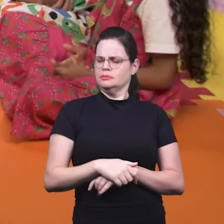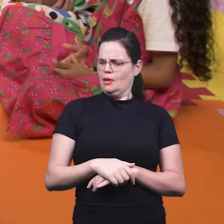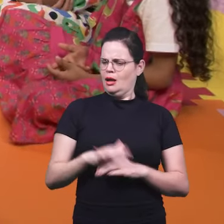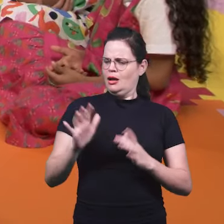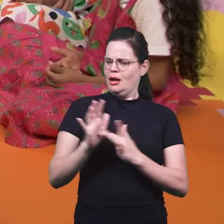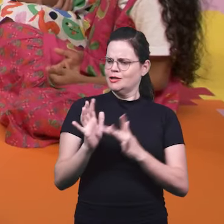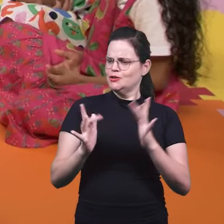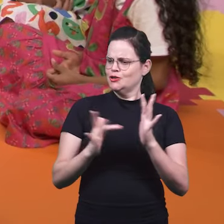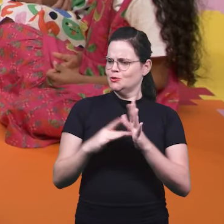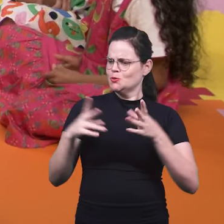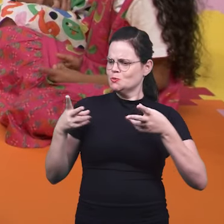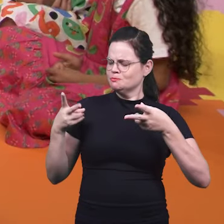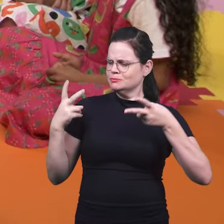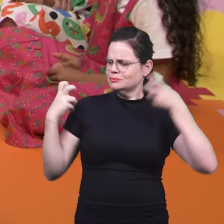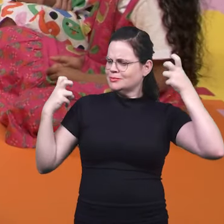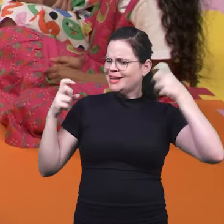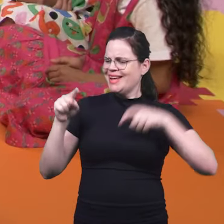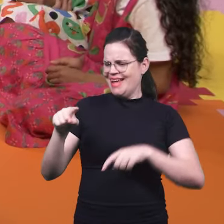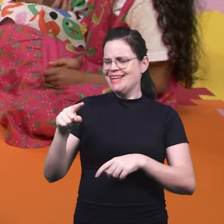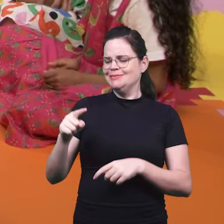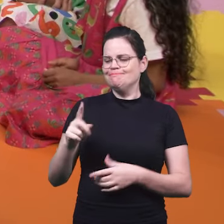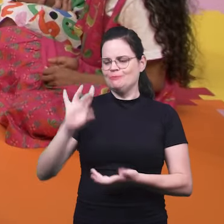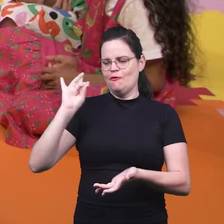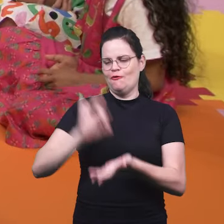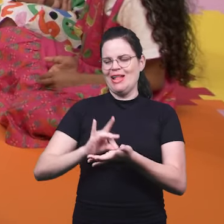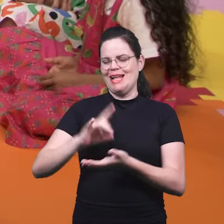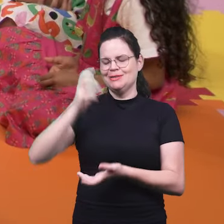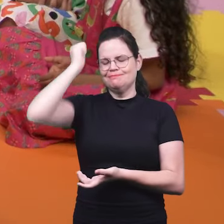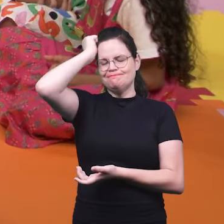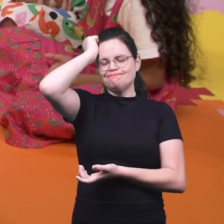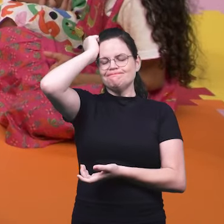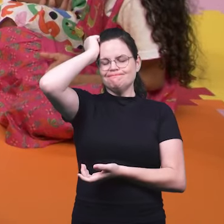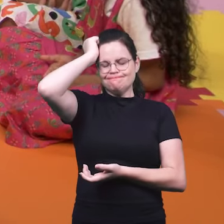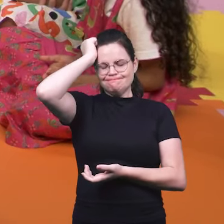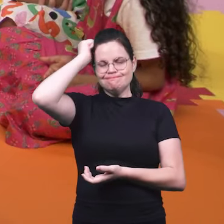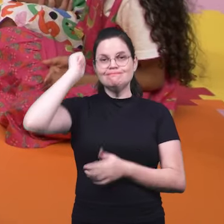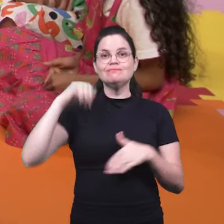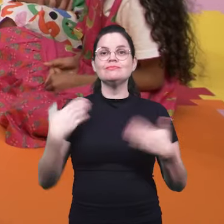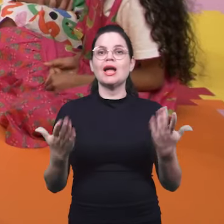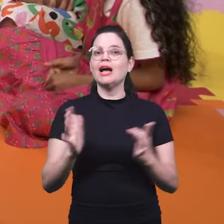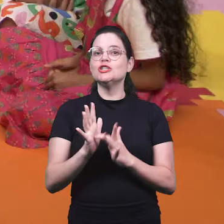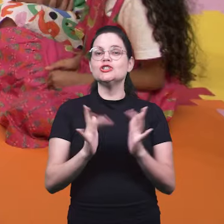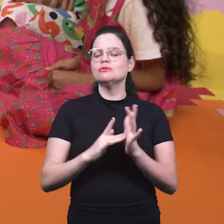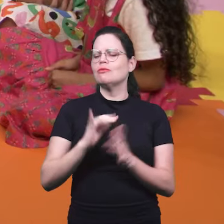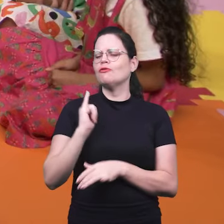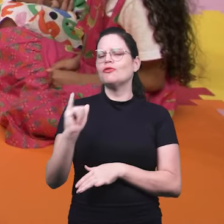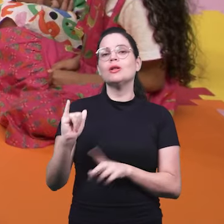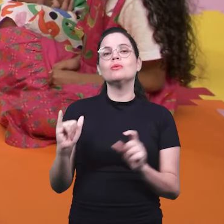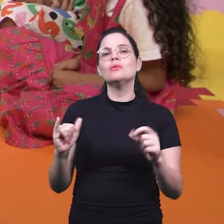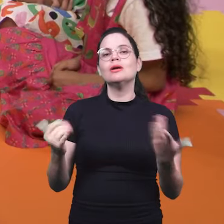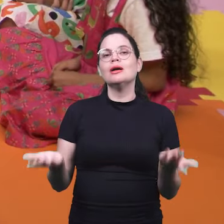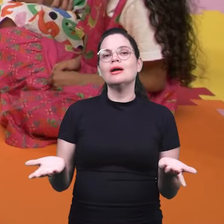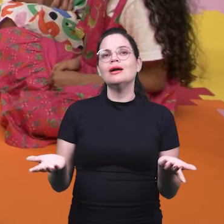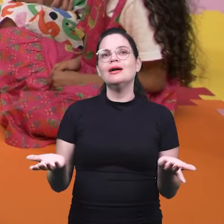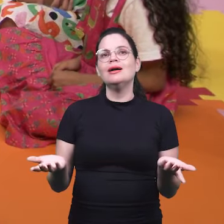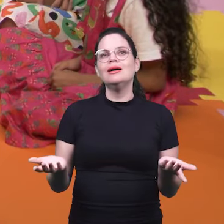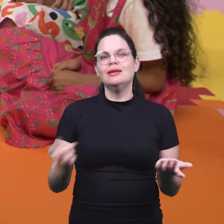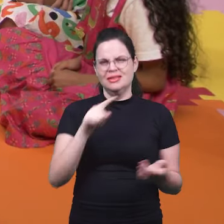o Senhor Jesus Viu o arrependimento sincero de Zaqueu e que que Jesus